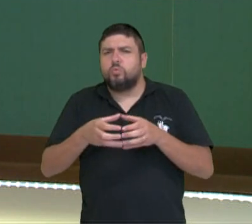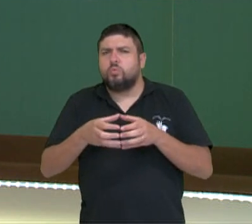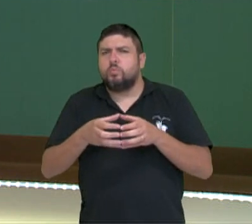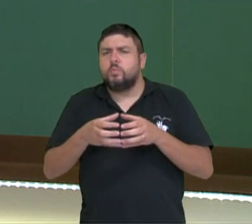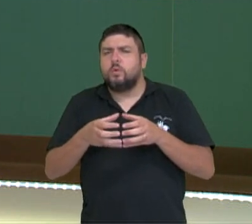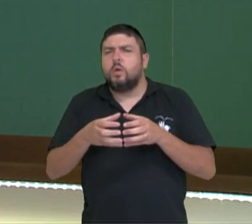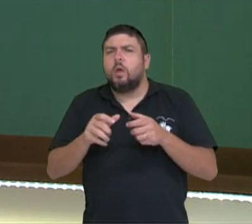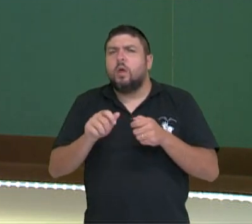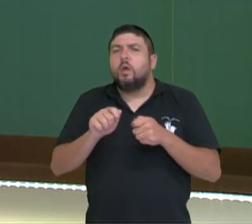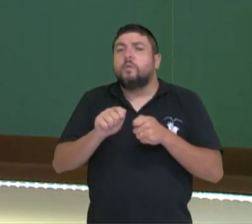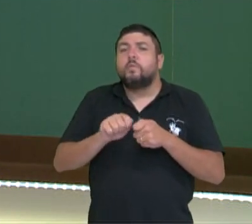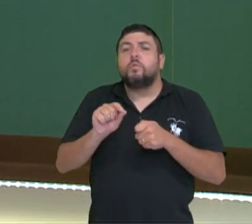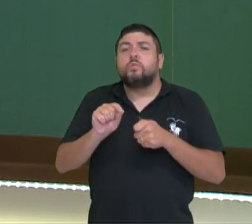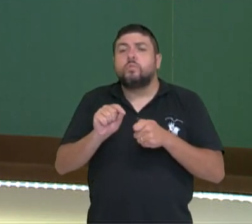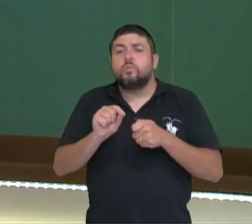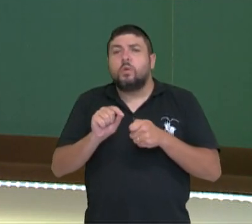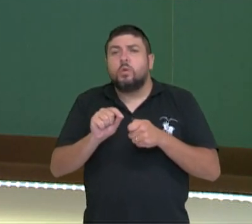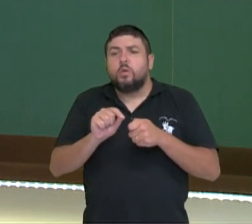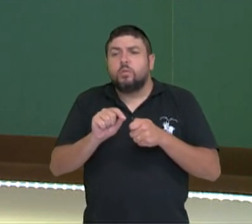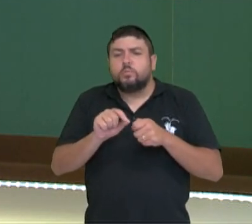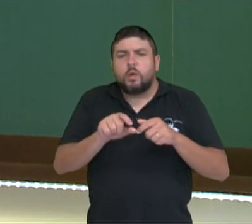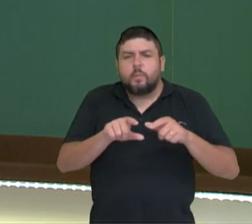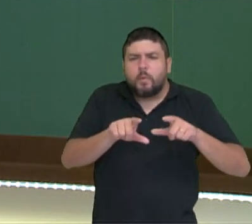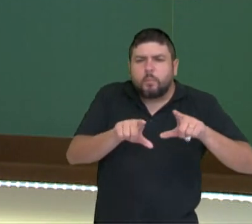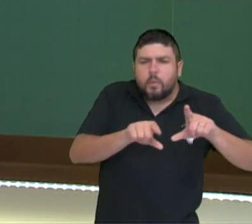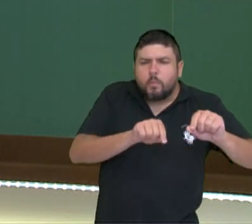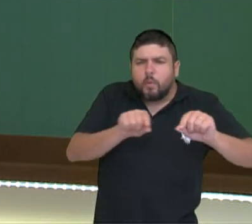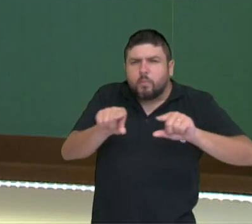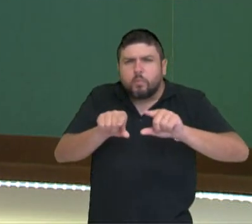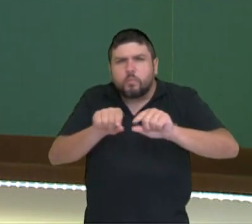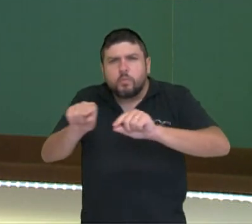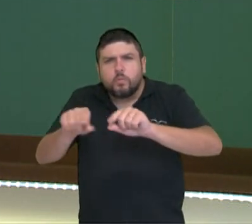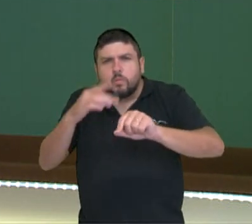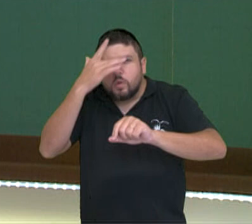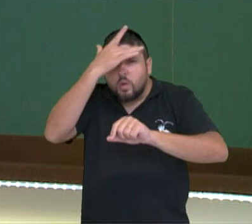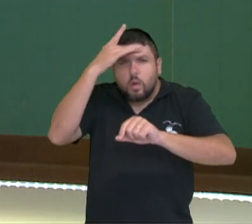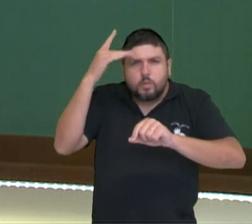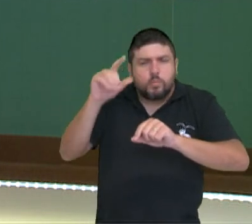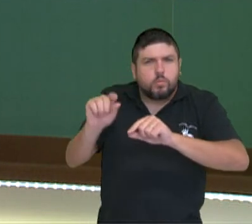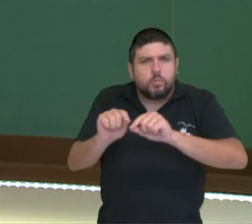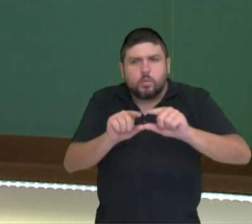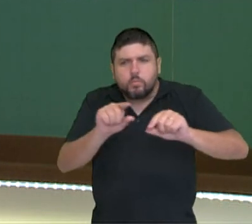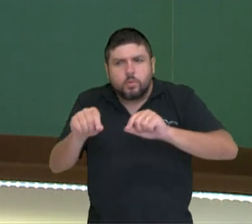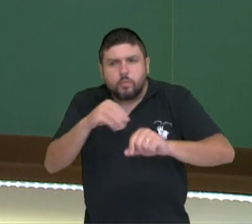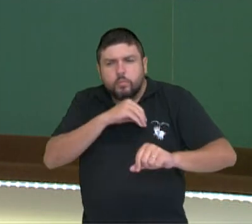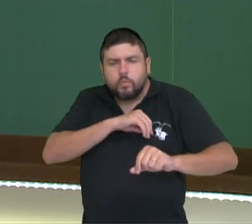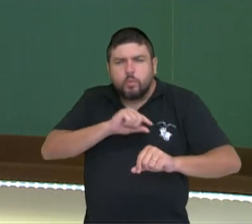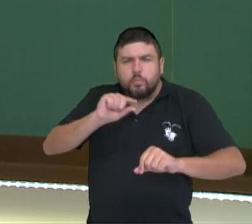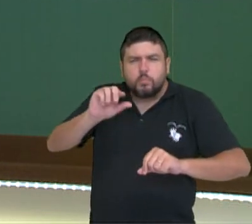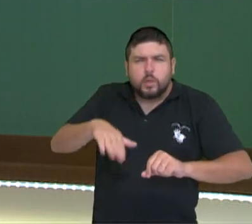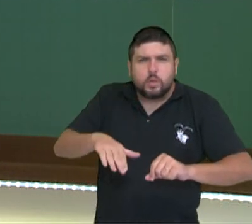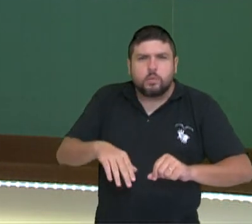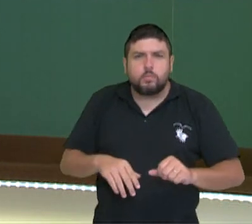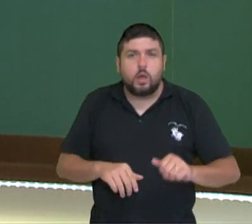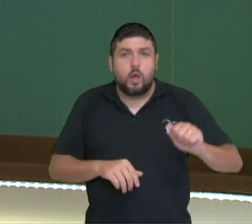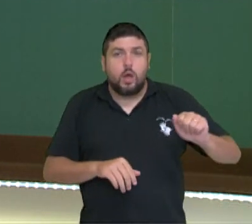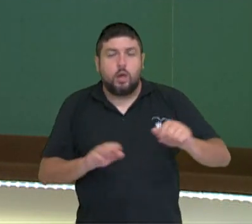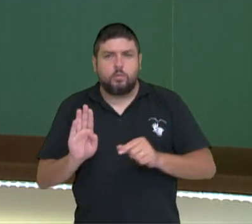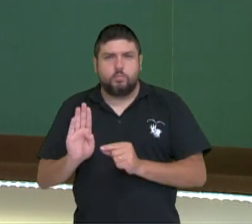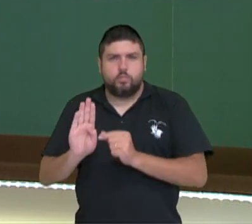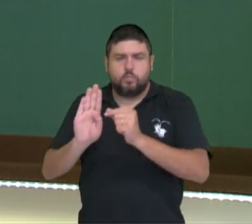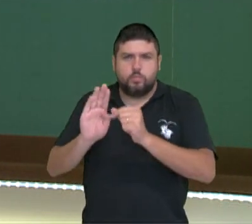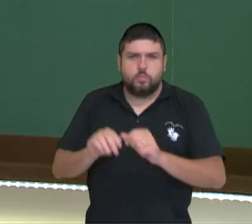contemplar a mão de obra barata nas primeiras fábricas inglesas? Letra A, os burgueses. Letra B,